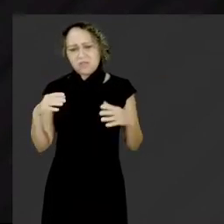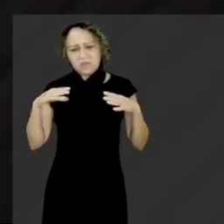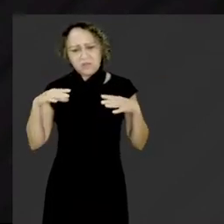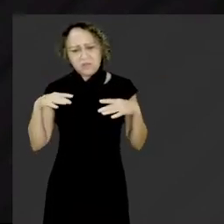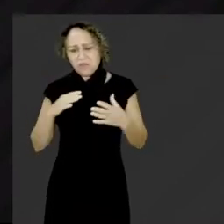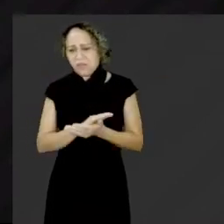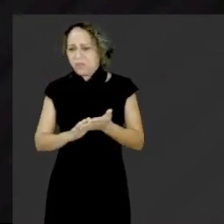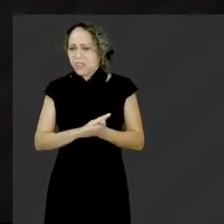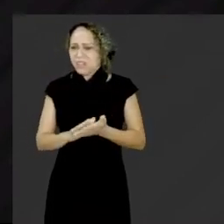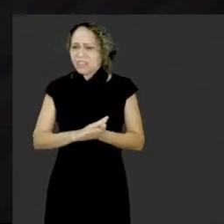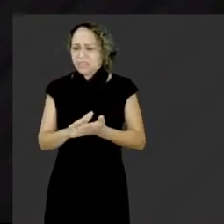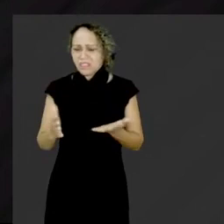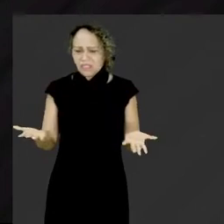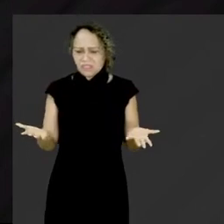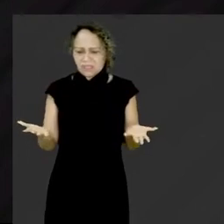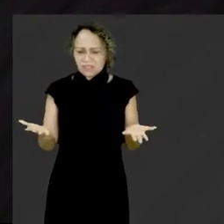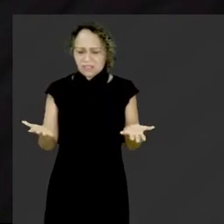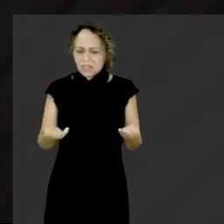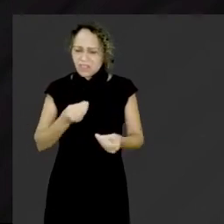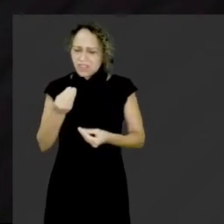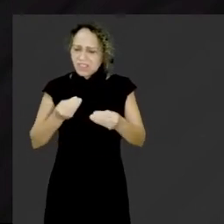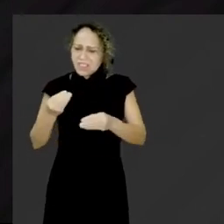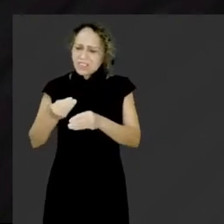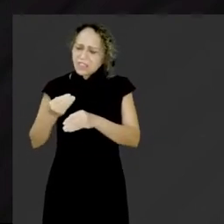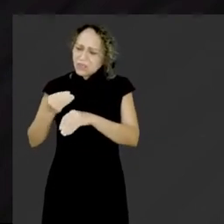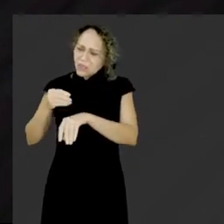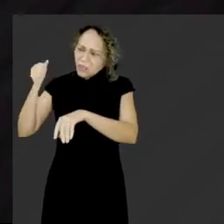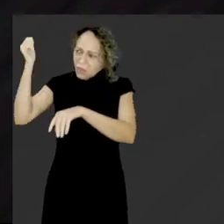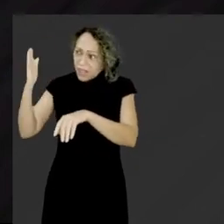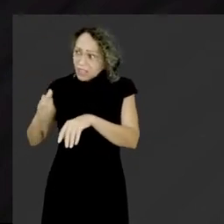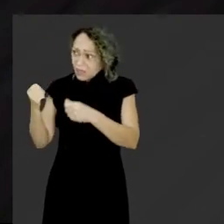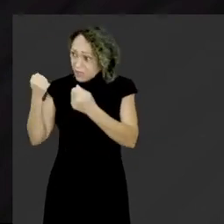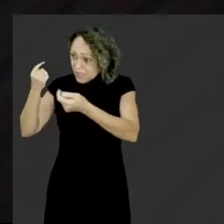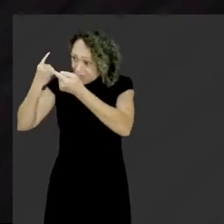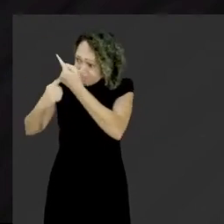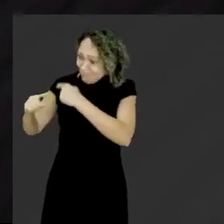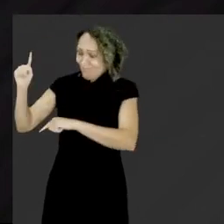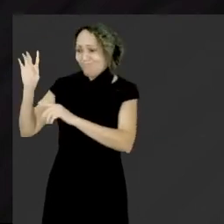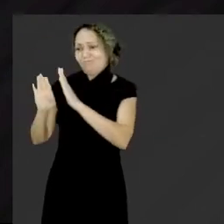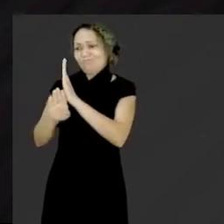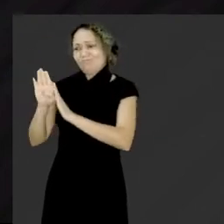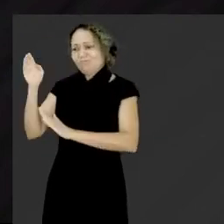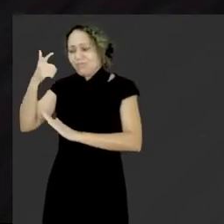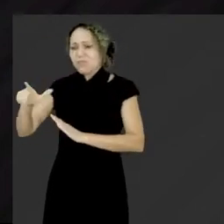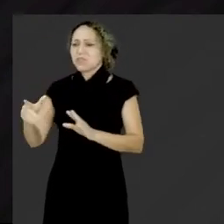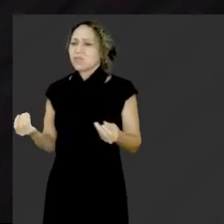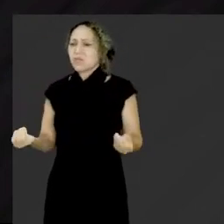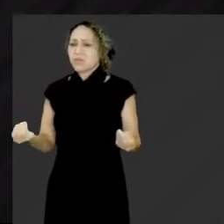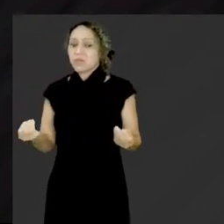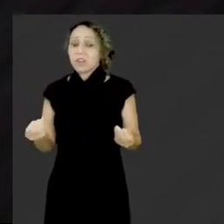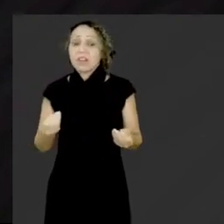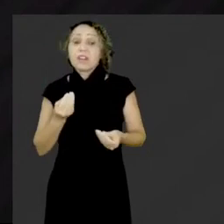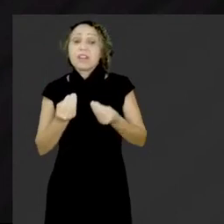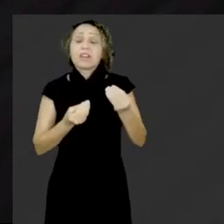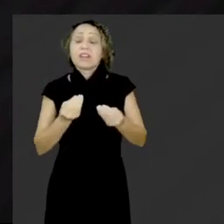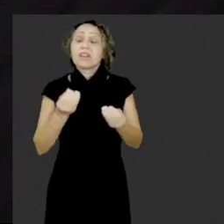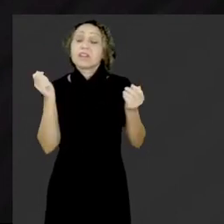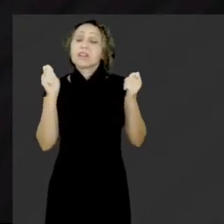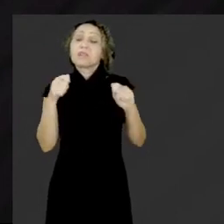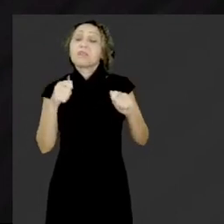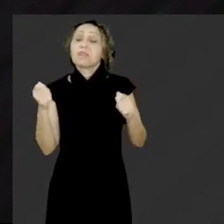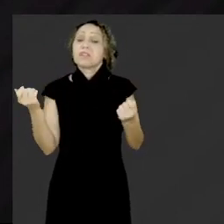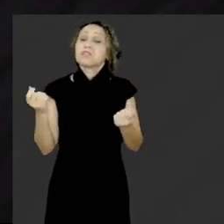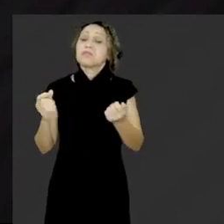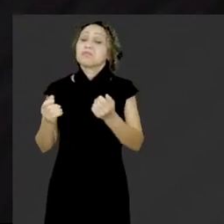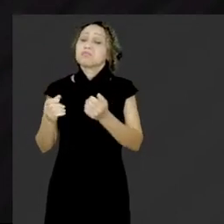não conversa com o prefeito, não conversa com o governador, não conversa com o sindicato, não conversa com o índio. Agora mesmo, ontem, foi aprovado na